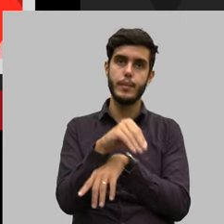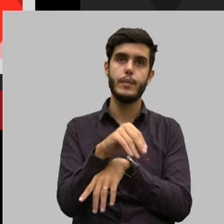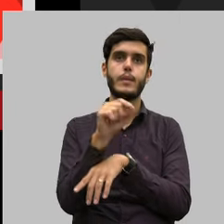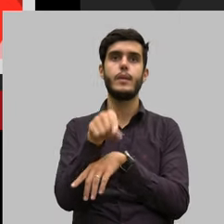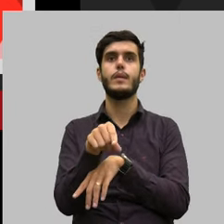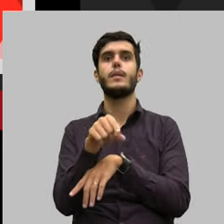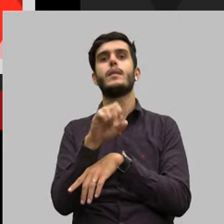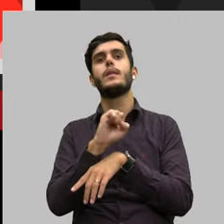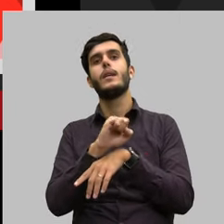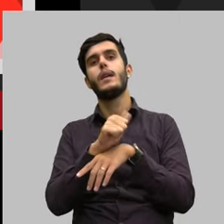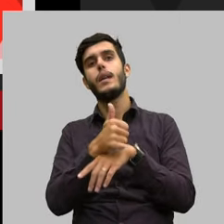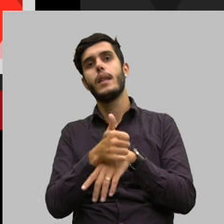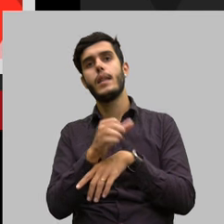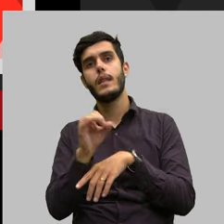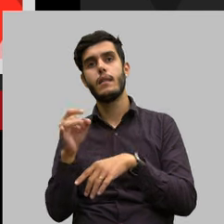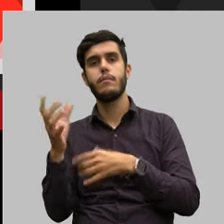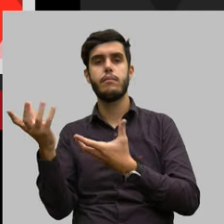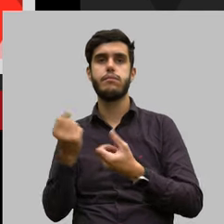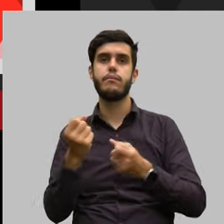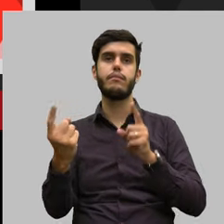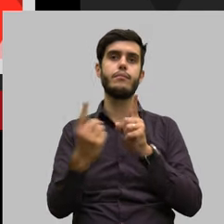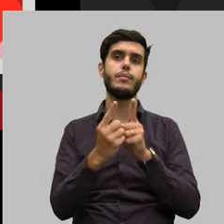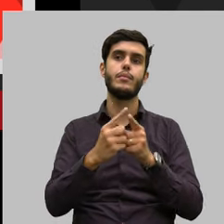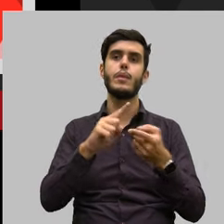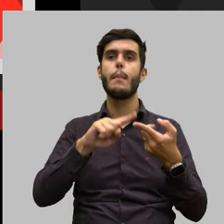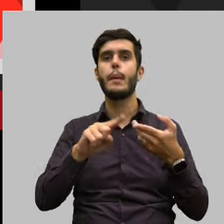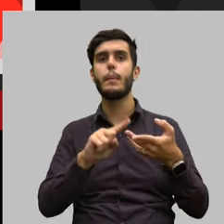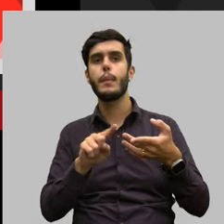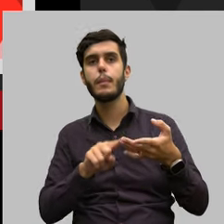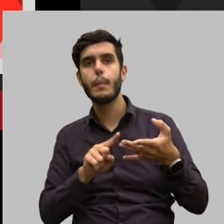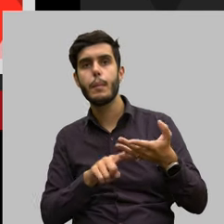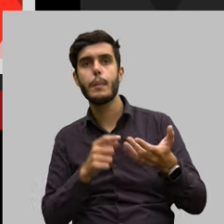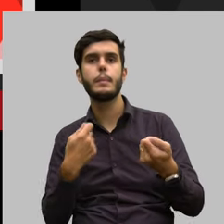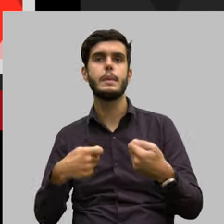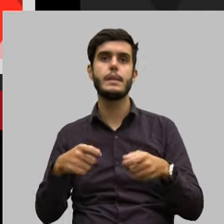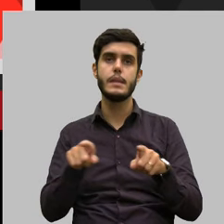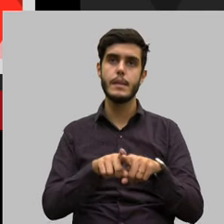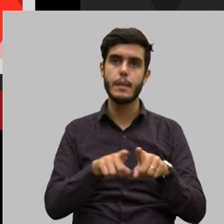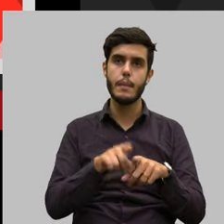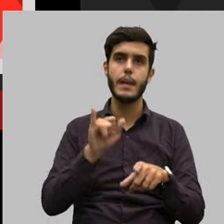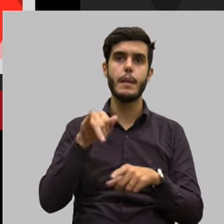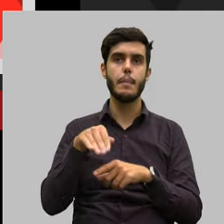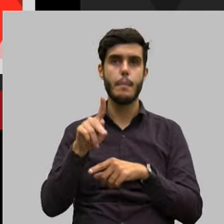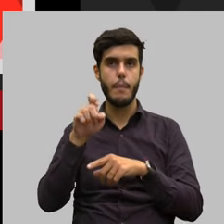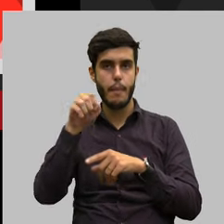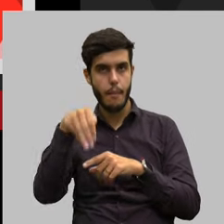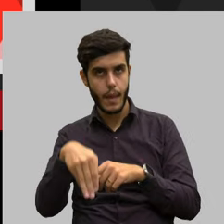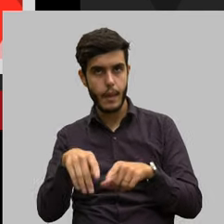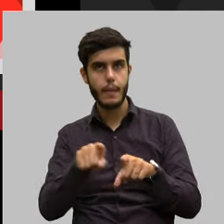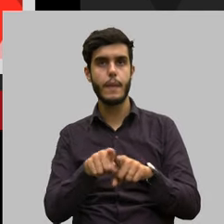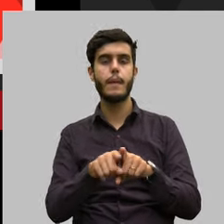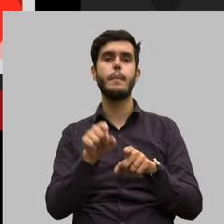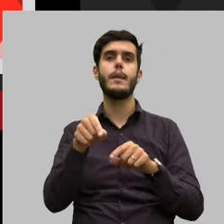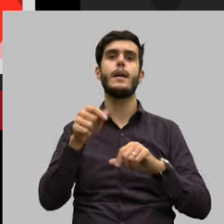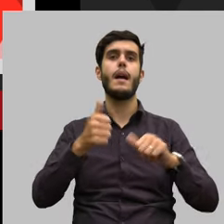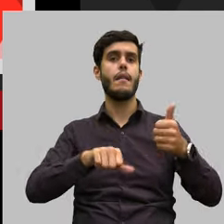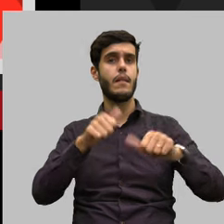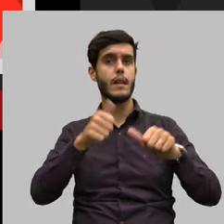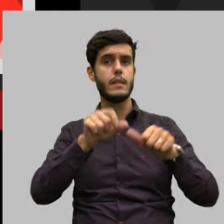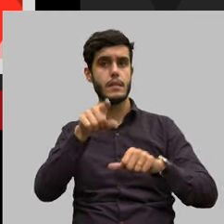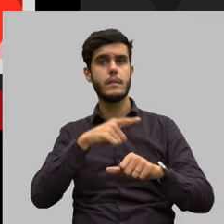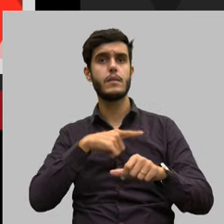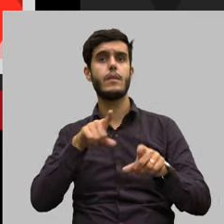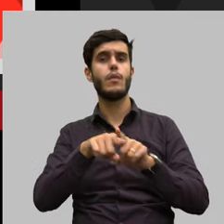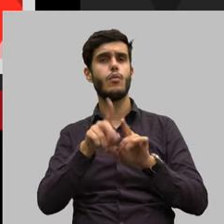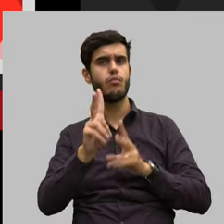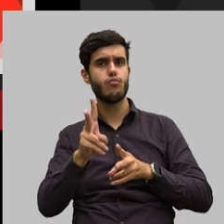de 180 demandas recebidas via ouvidoria do ipé e mais de 2400 ações de fiscalização na área da avaliação de conformidade a gente